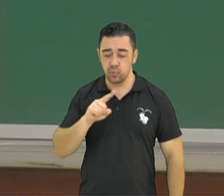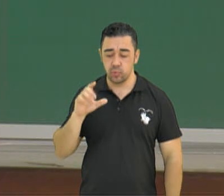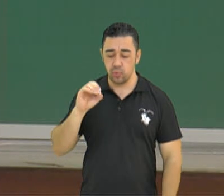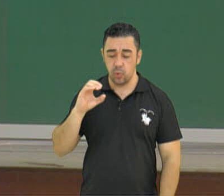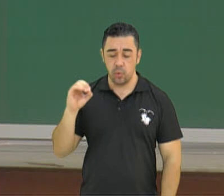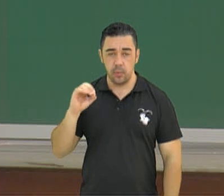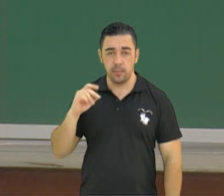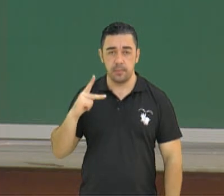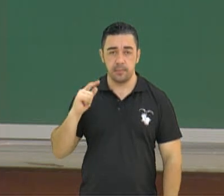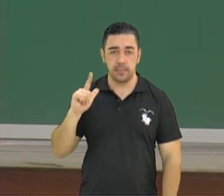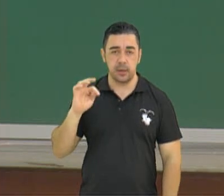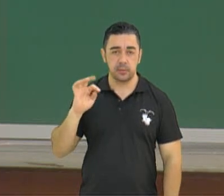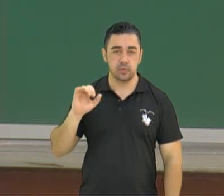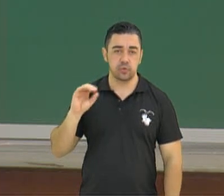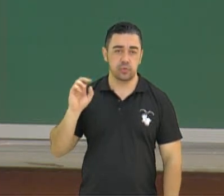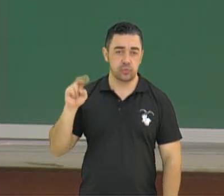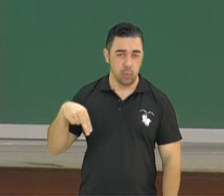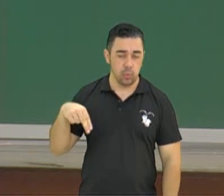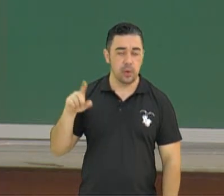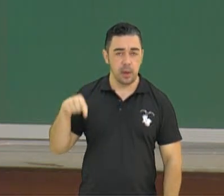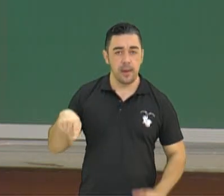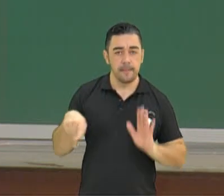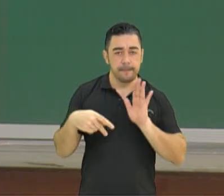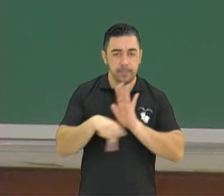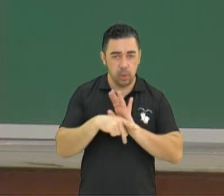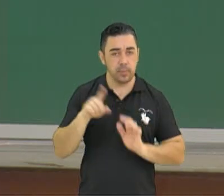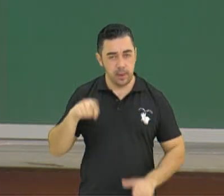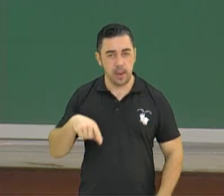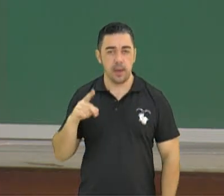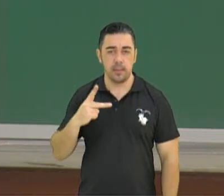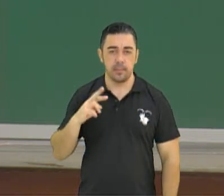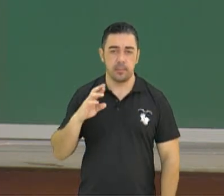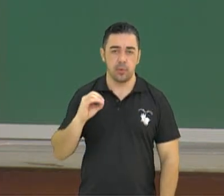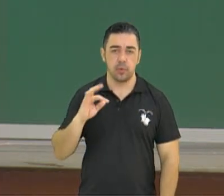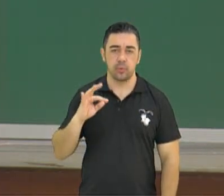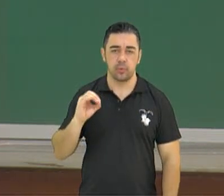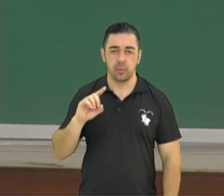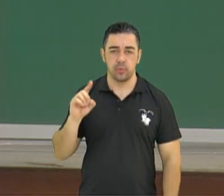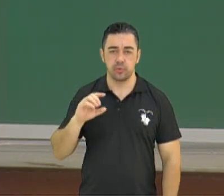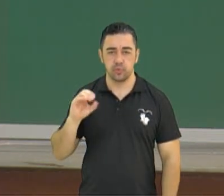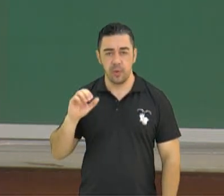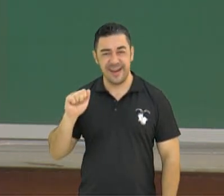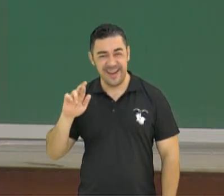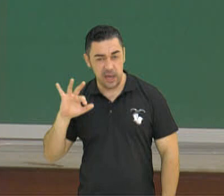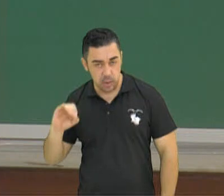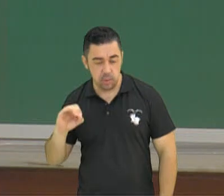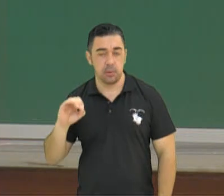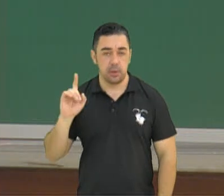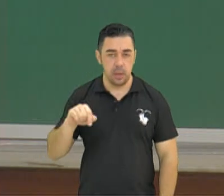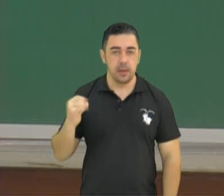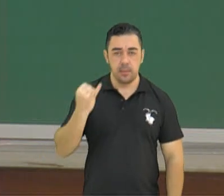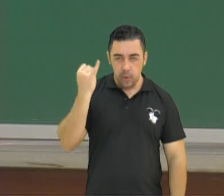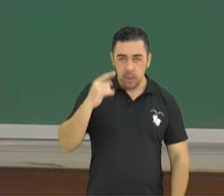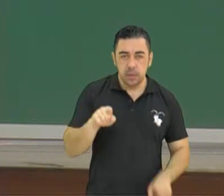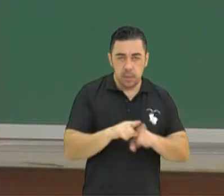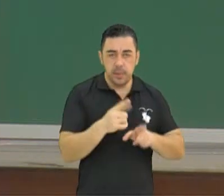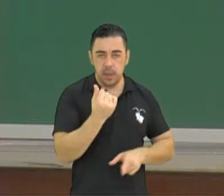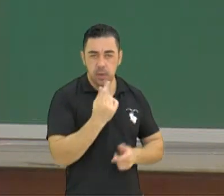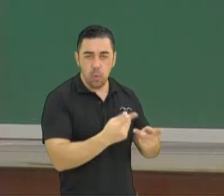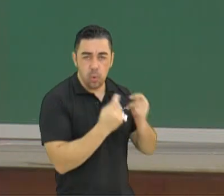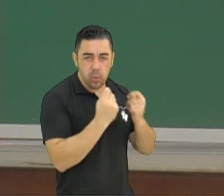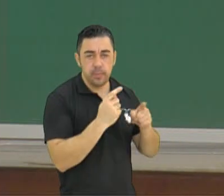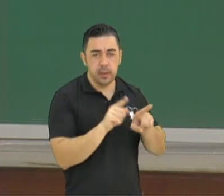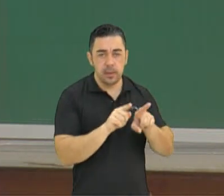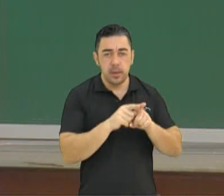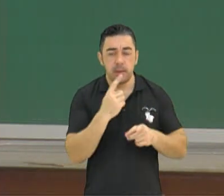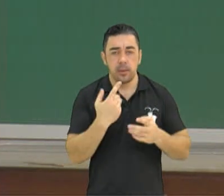tem zooplâncton, uma parte deles é formada então por protozoários. Então está aqui mostrando para vocês. E tem também importância econômica, no caso das algas, né, principalmente